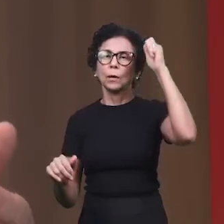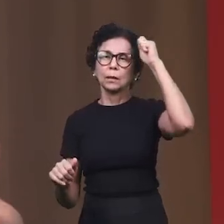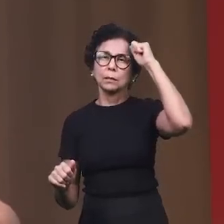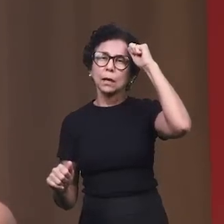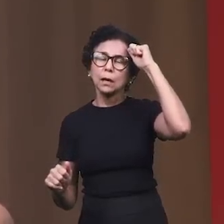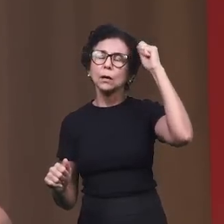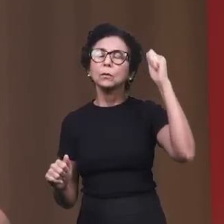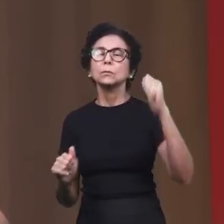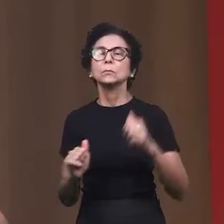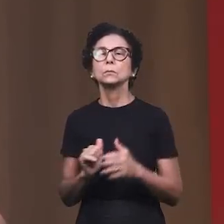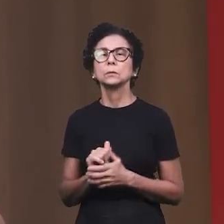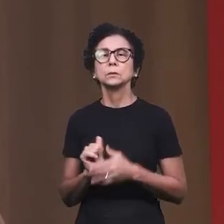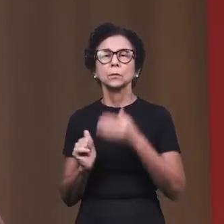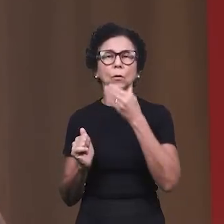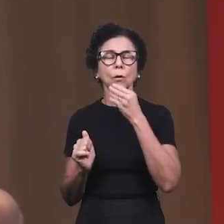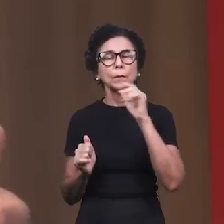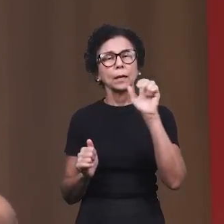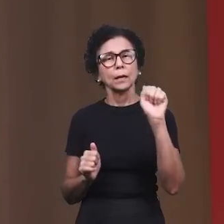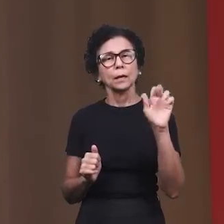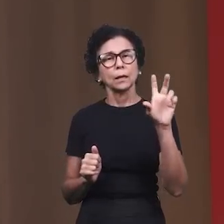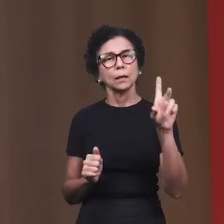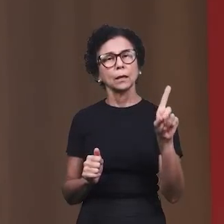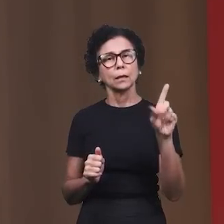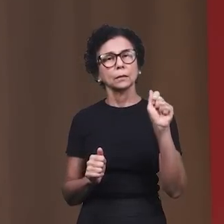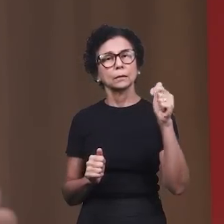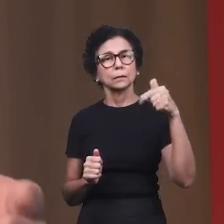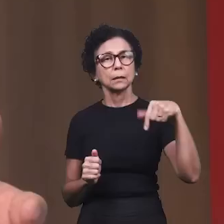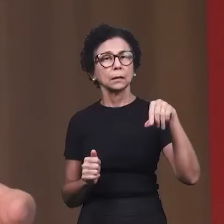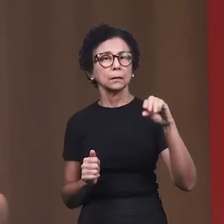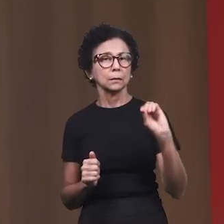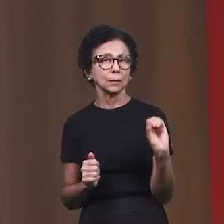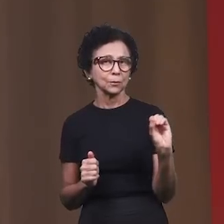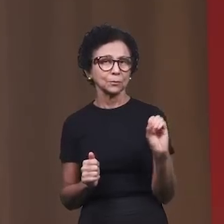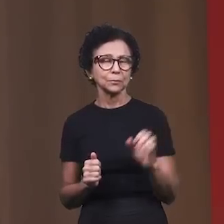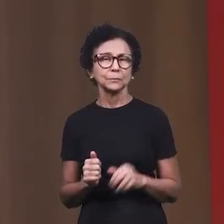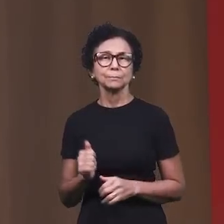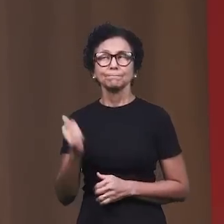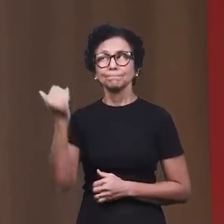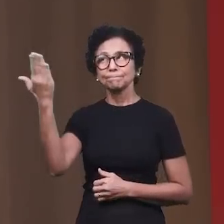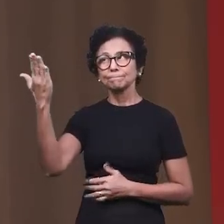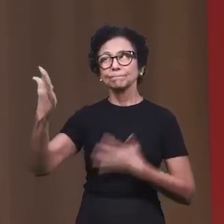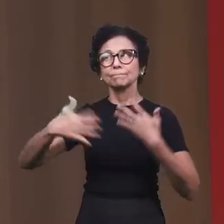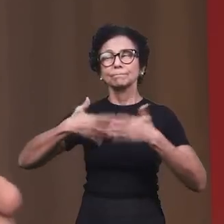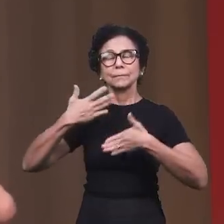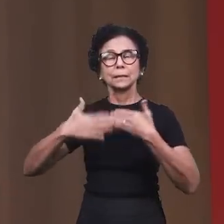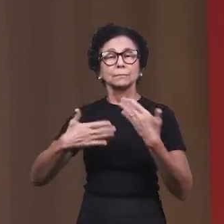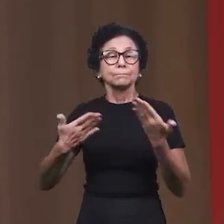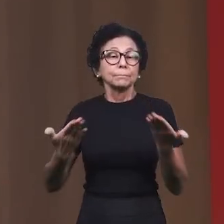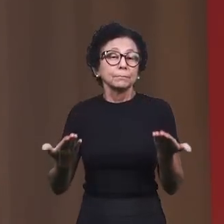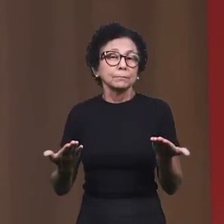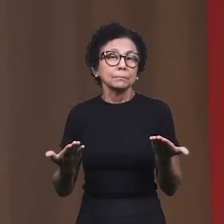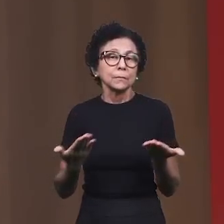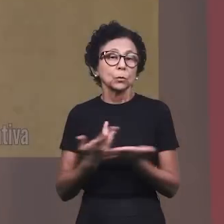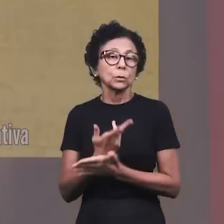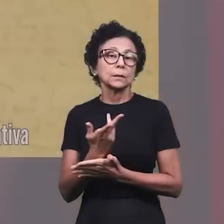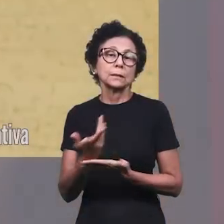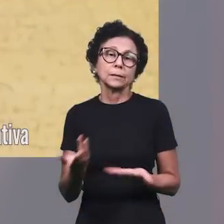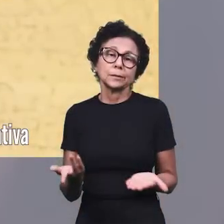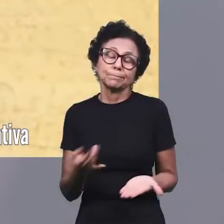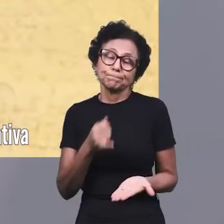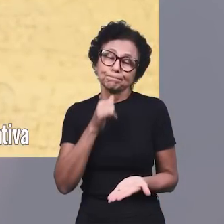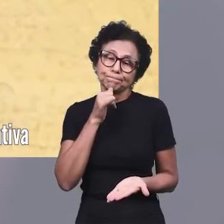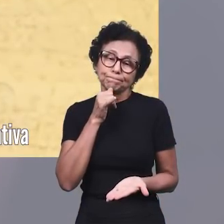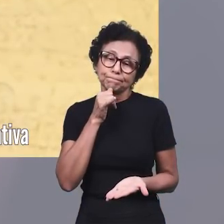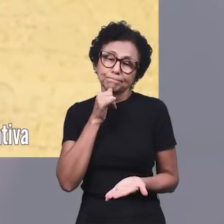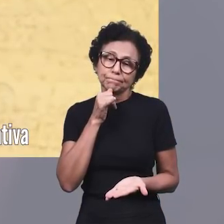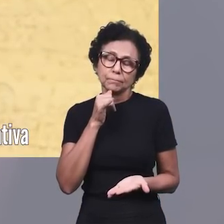relacionar, dialogar, e que aquilo trazia uma alegria. Mas o que acontece? Infelizmente,